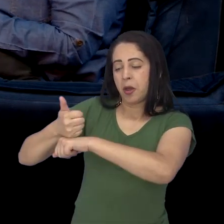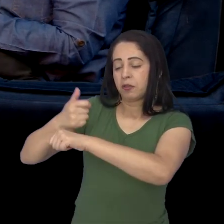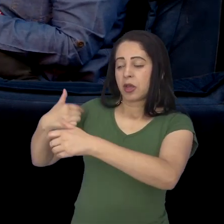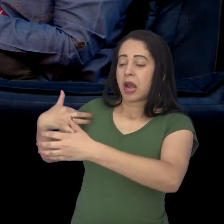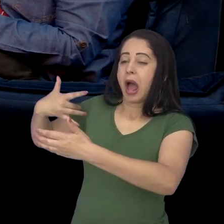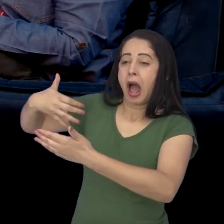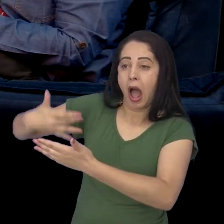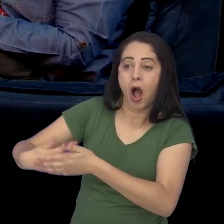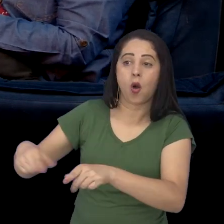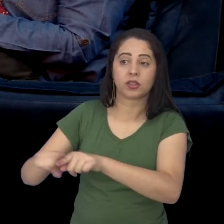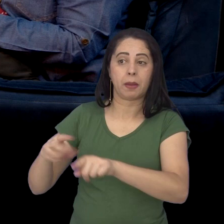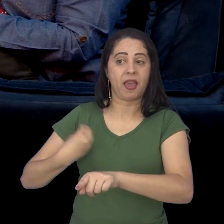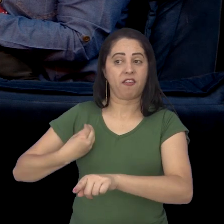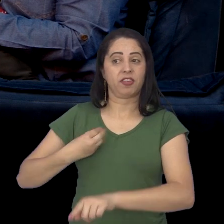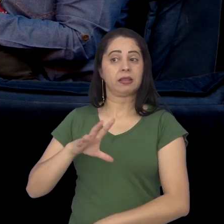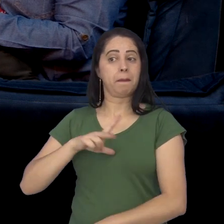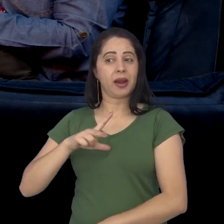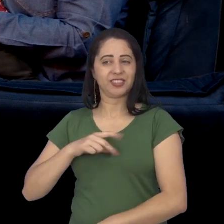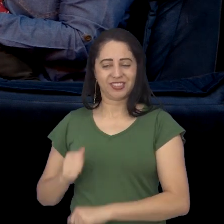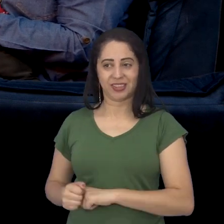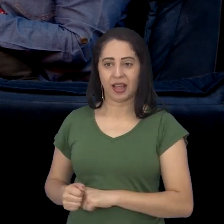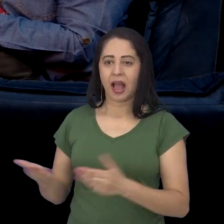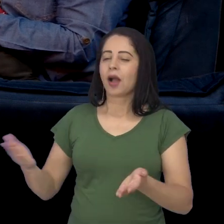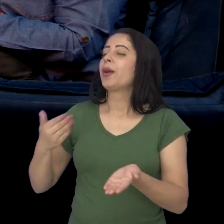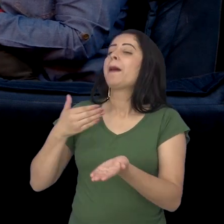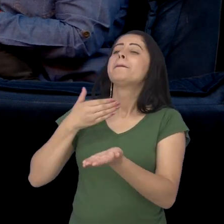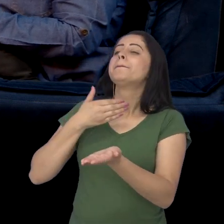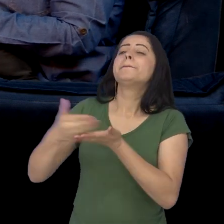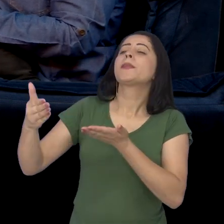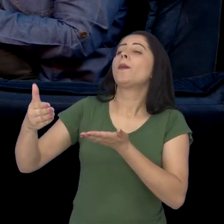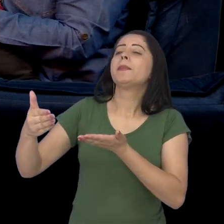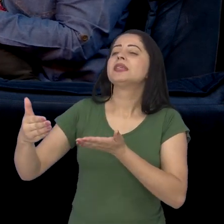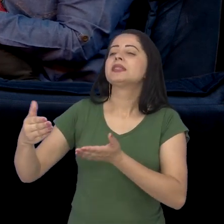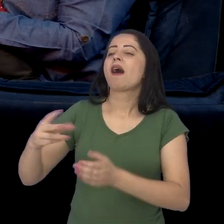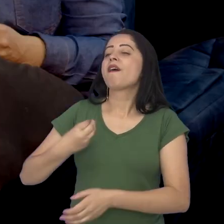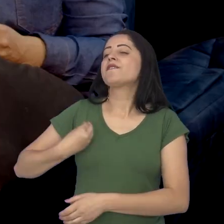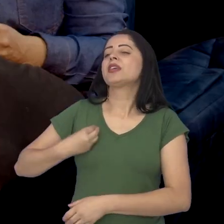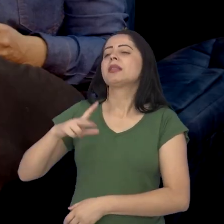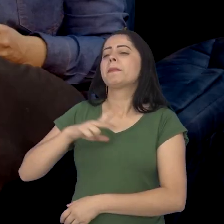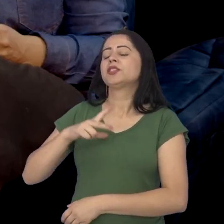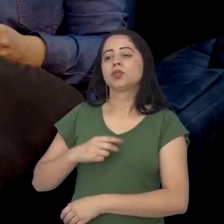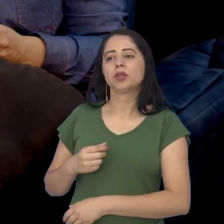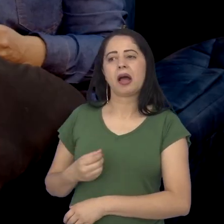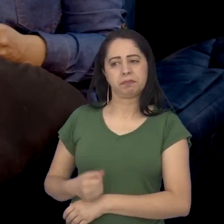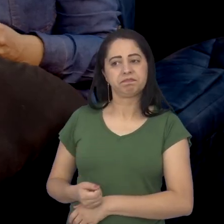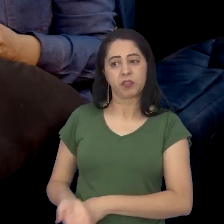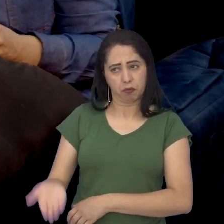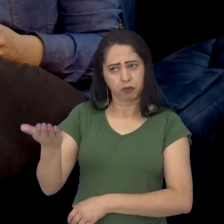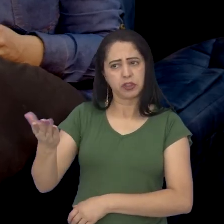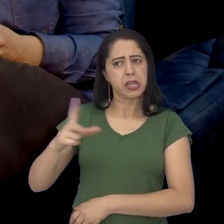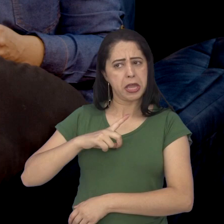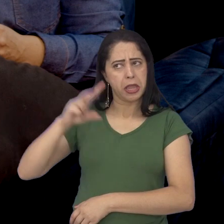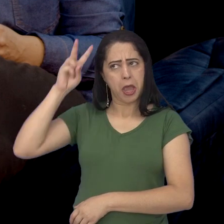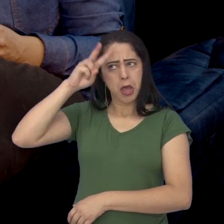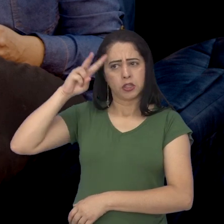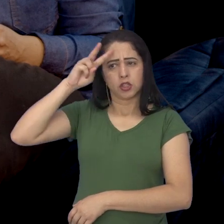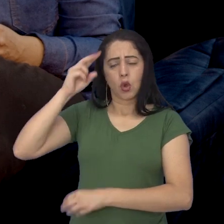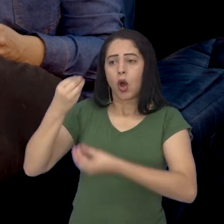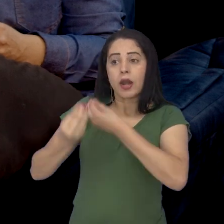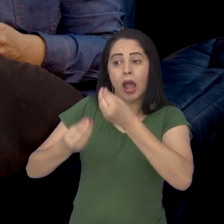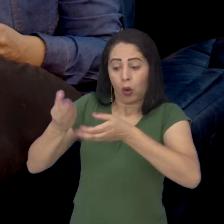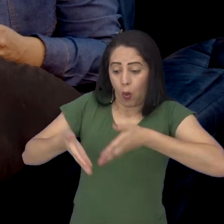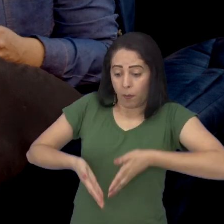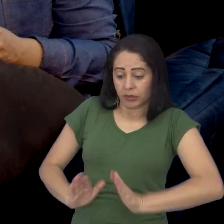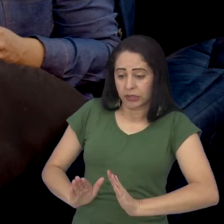profissional, da sua vida pessoal também. A gente já começa nesse ponto, né? Você tem uma história muito marcante do seu